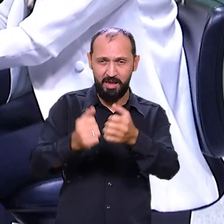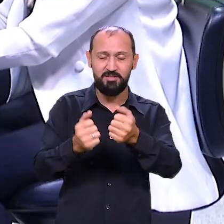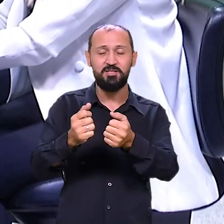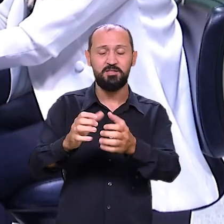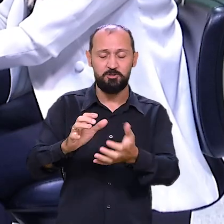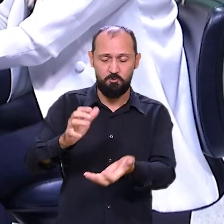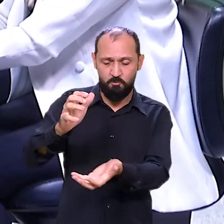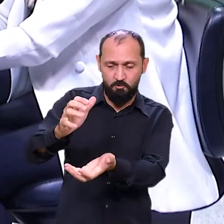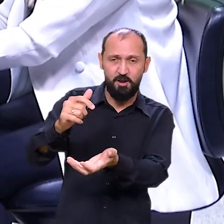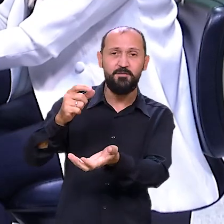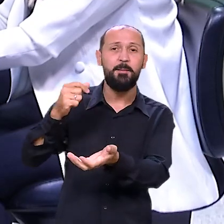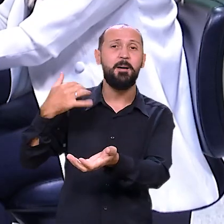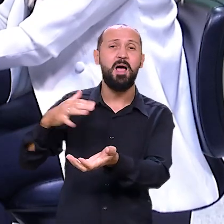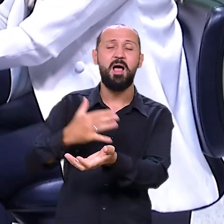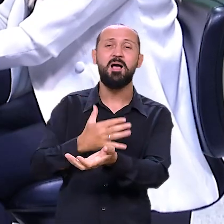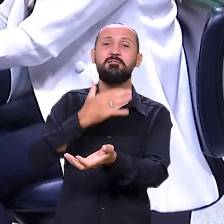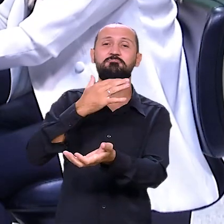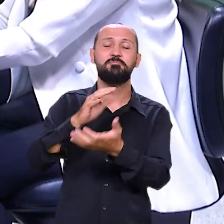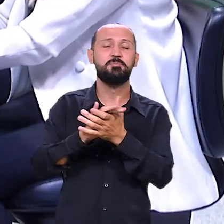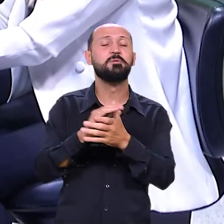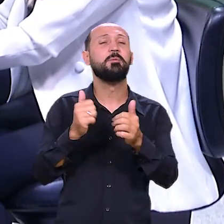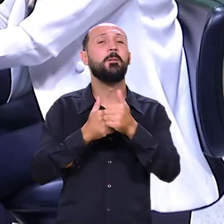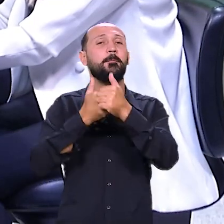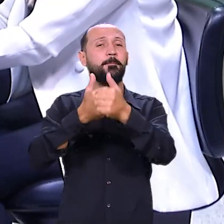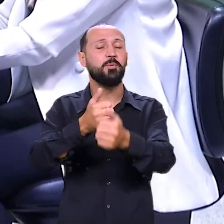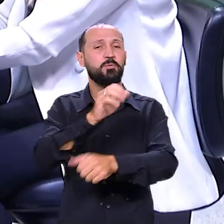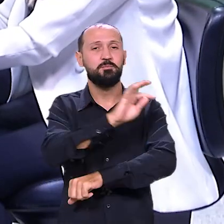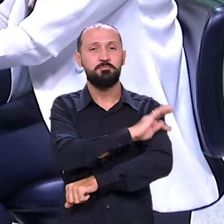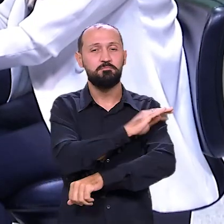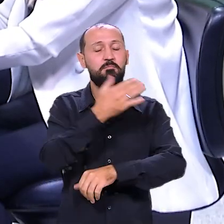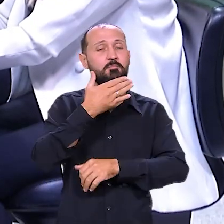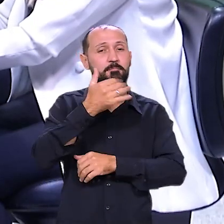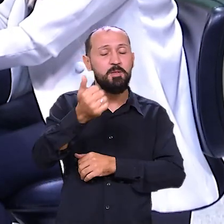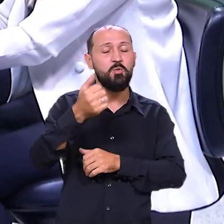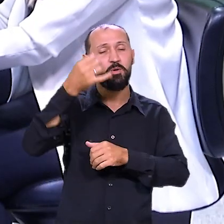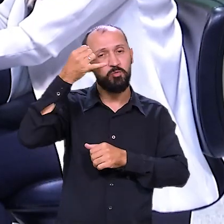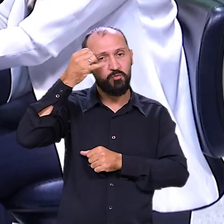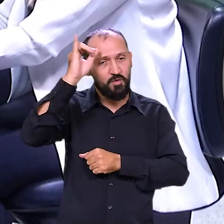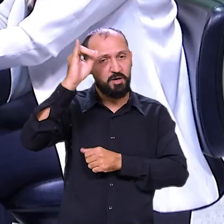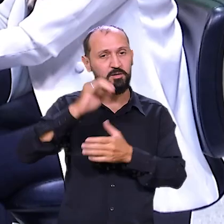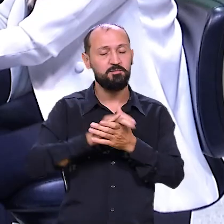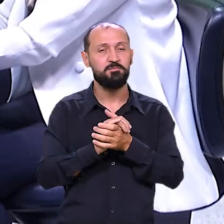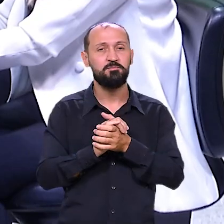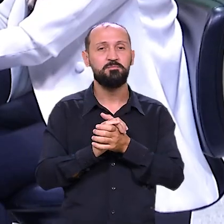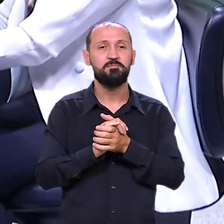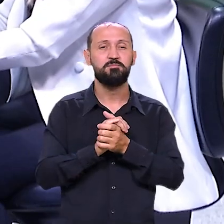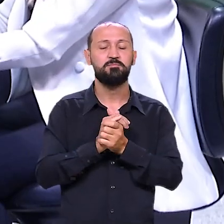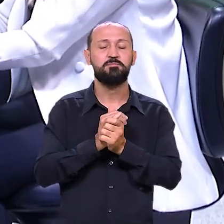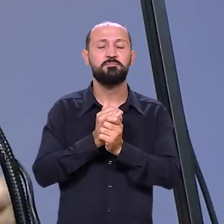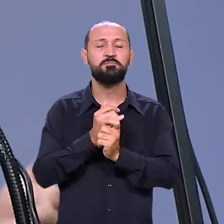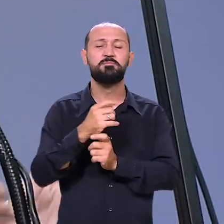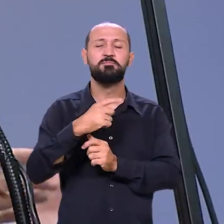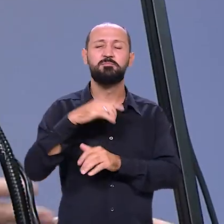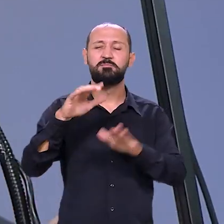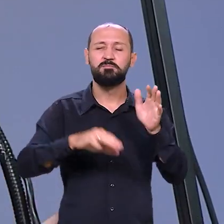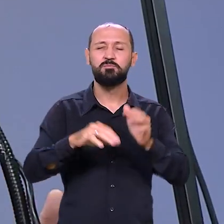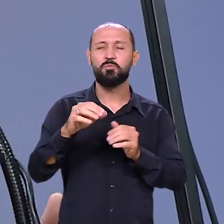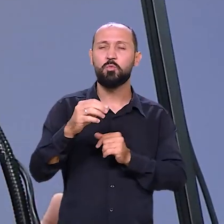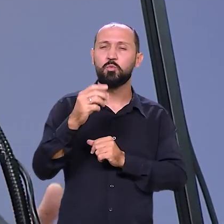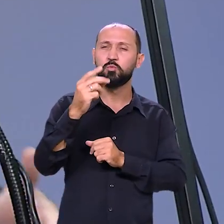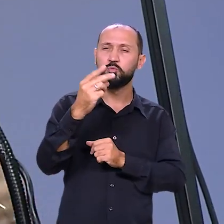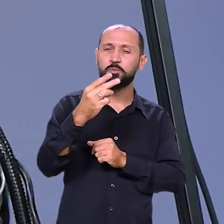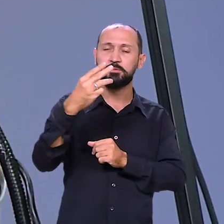maior. A questão da assistência técnica, melhoria do gado. Então, você pega, nós temos aí 2,